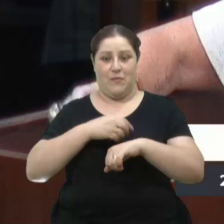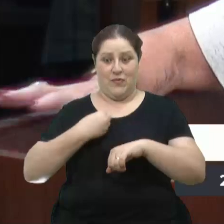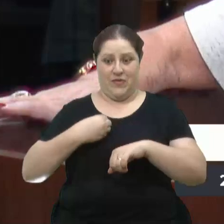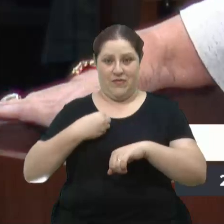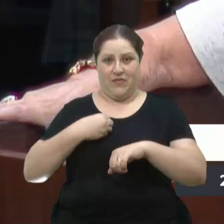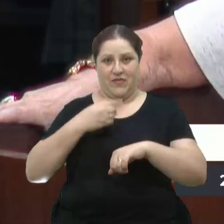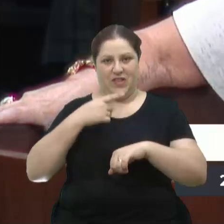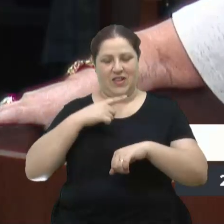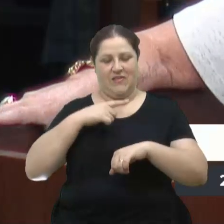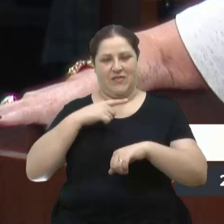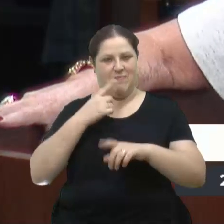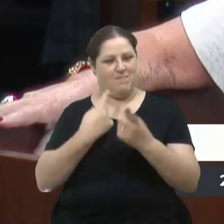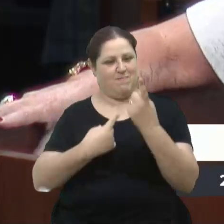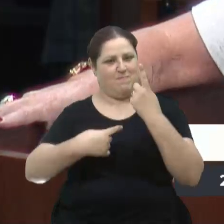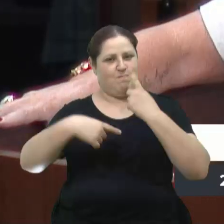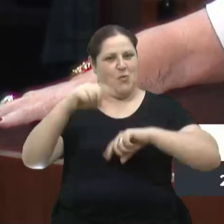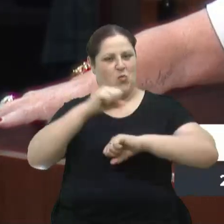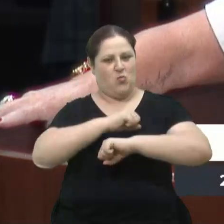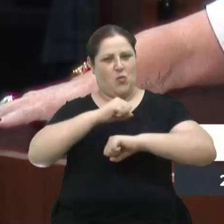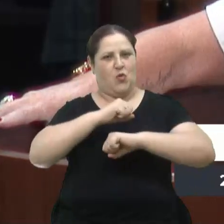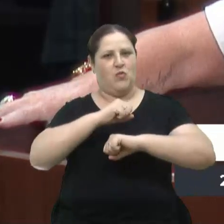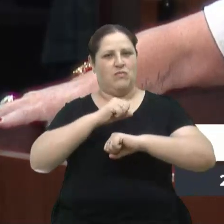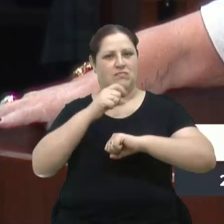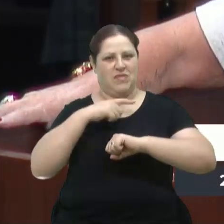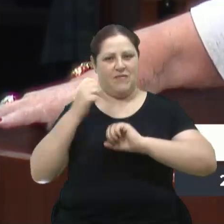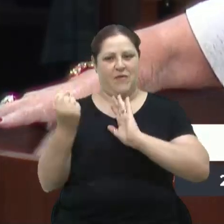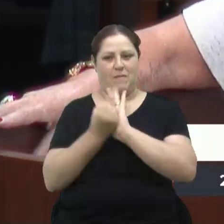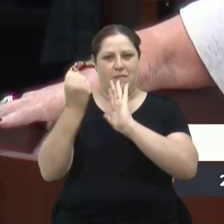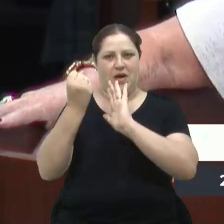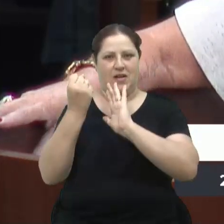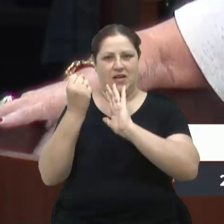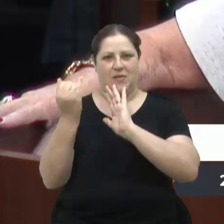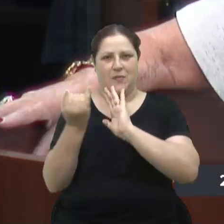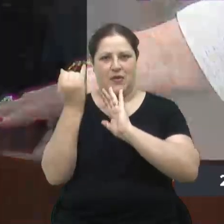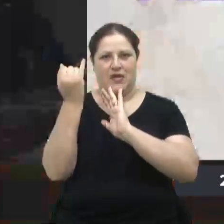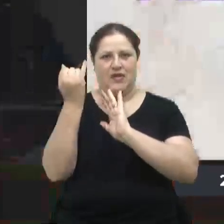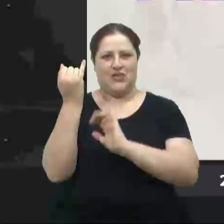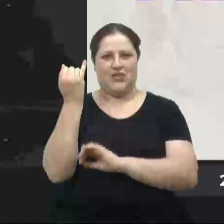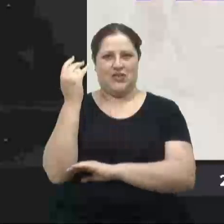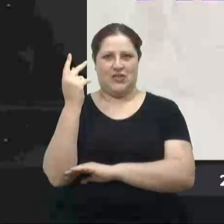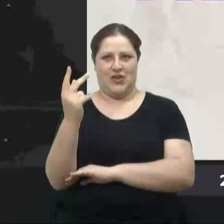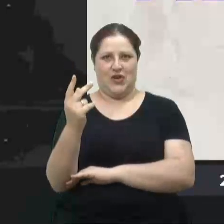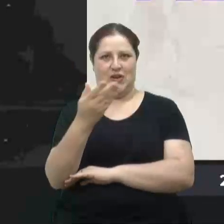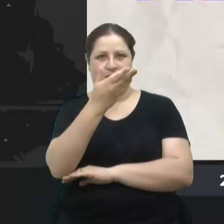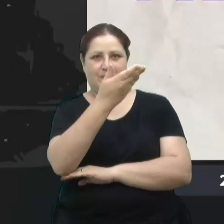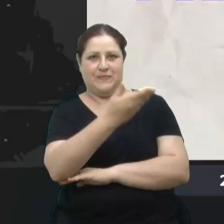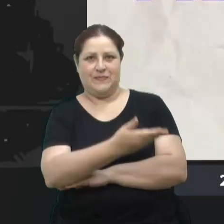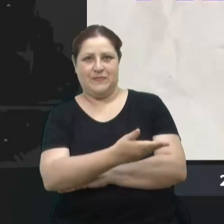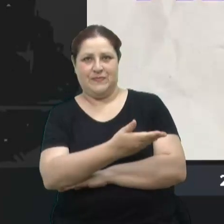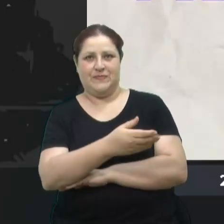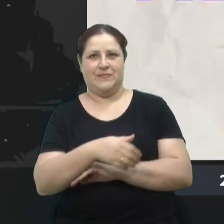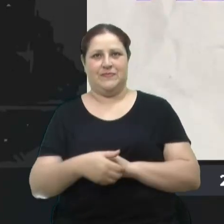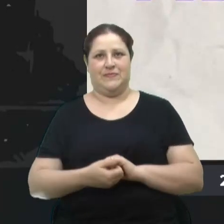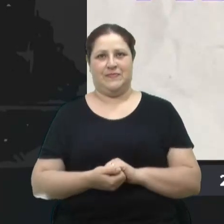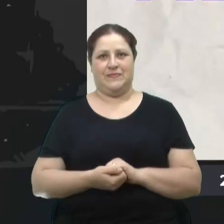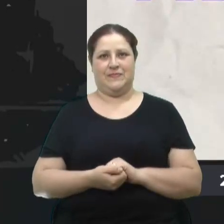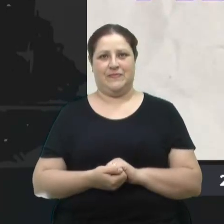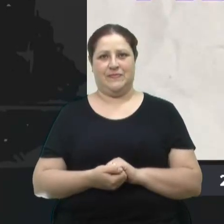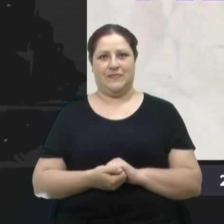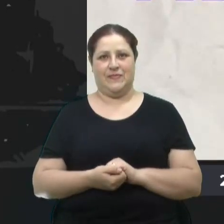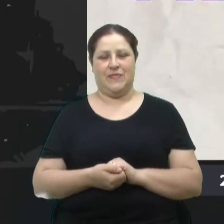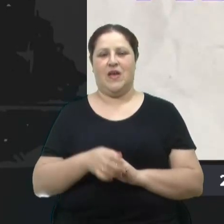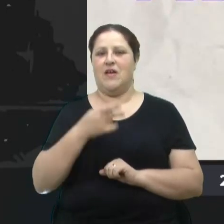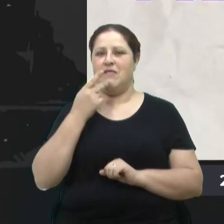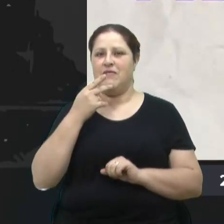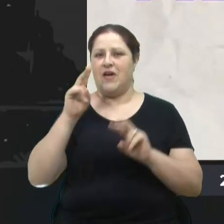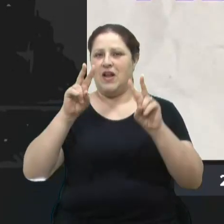se destacaram na história. A primeira que eu vou lembrar aqui é Dandara de Palmares. Quando a gente fala